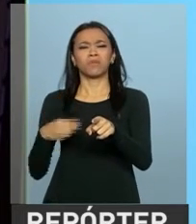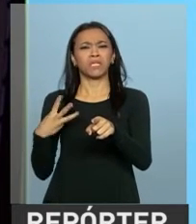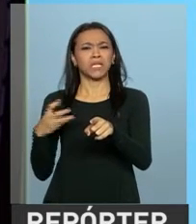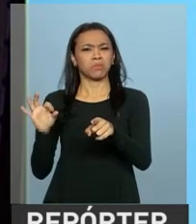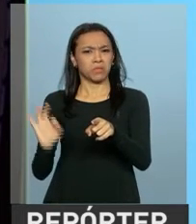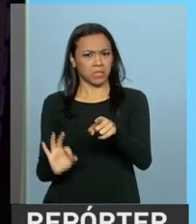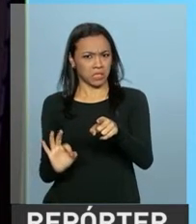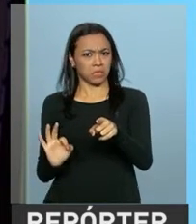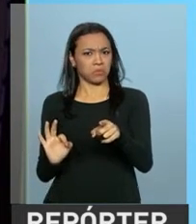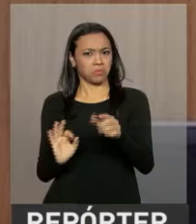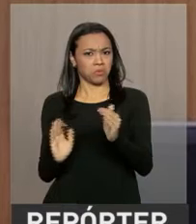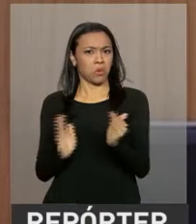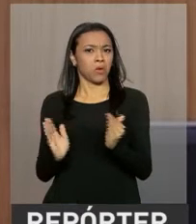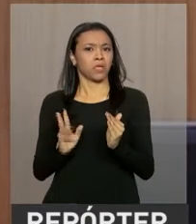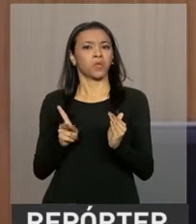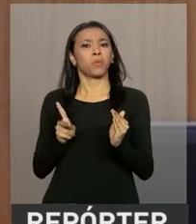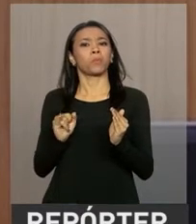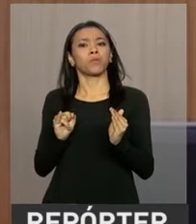3,3% para o PIB.